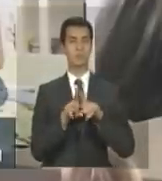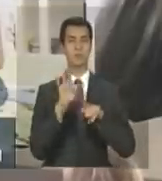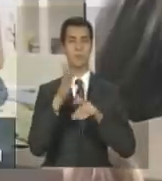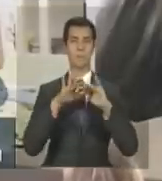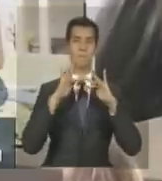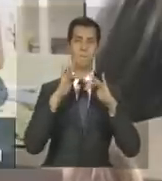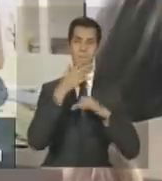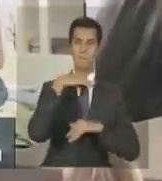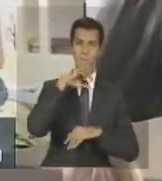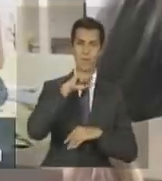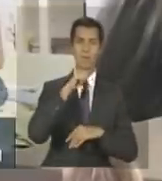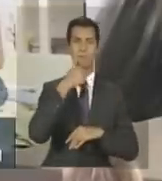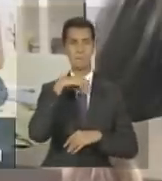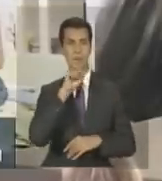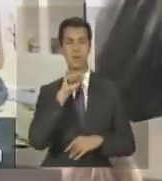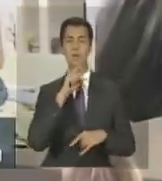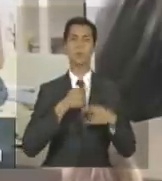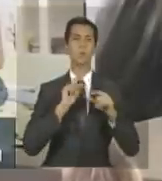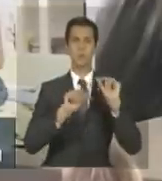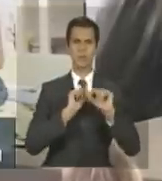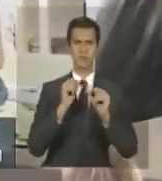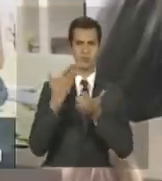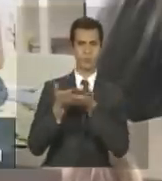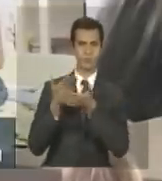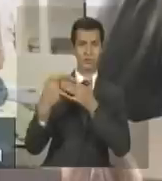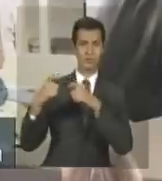uma coisa absolutamente